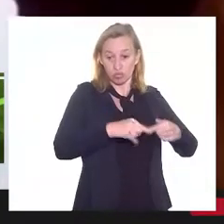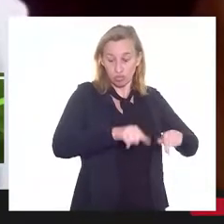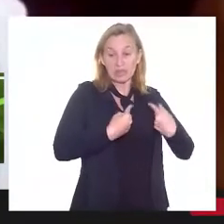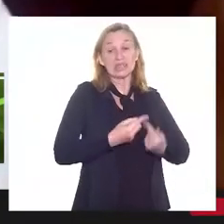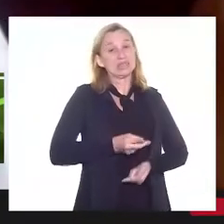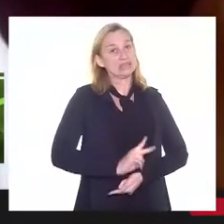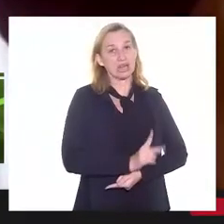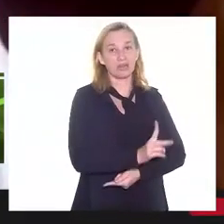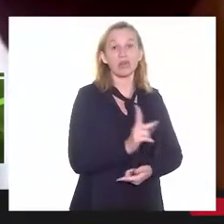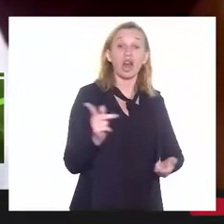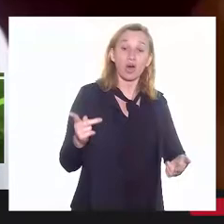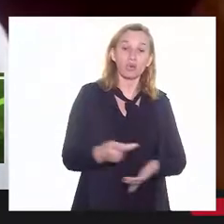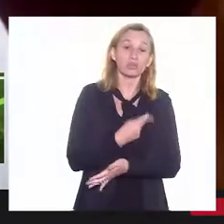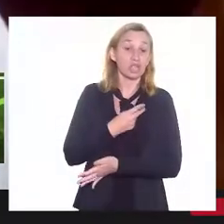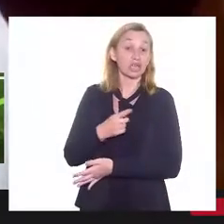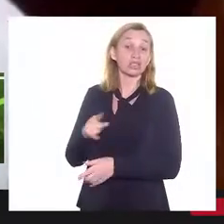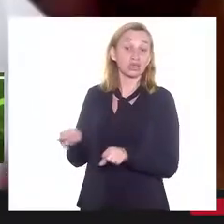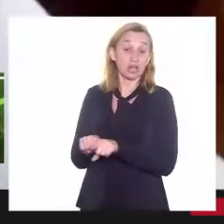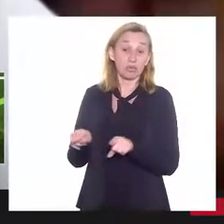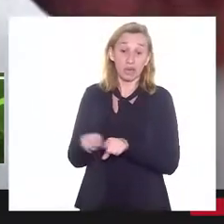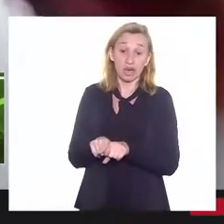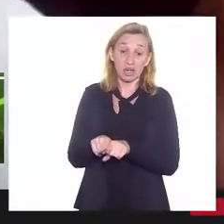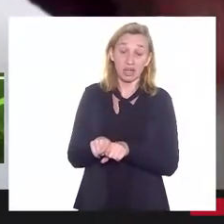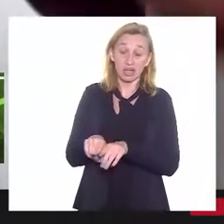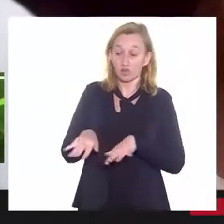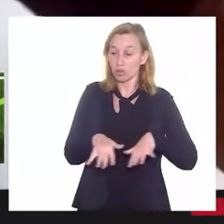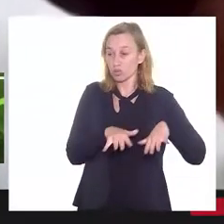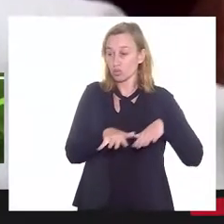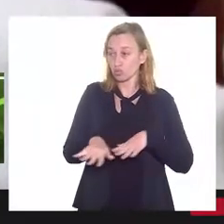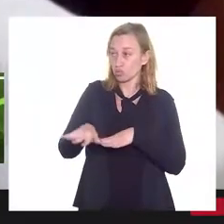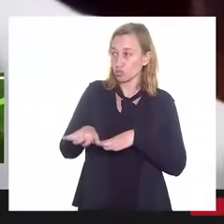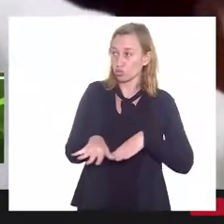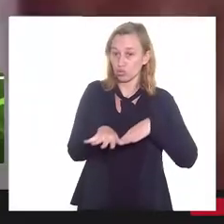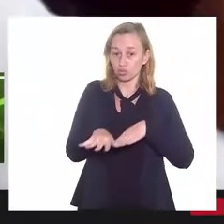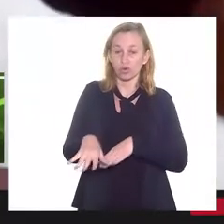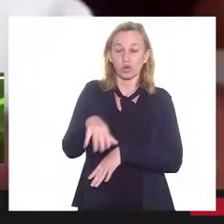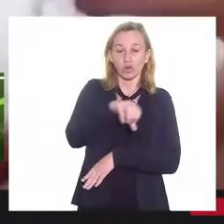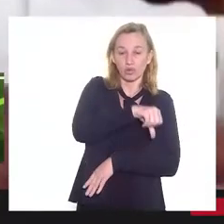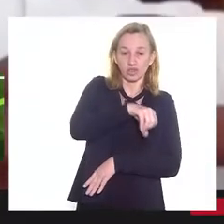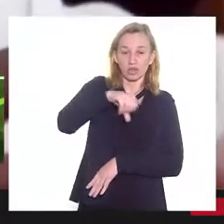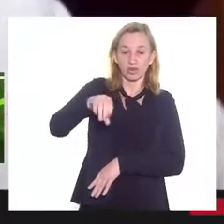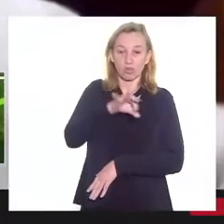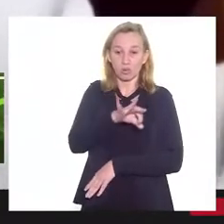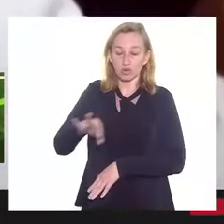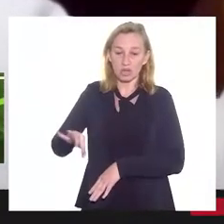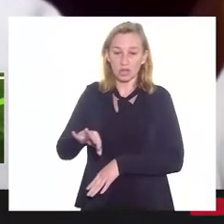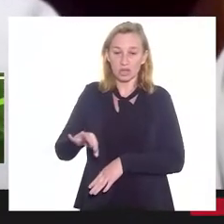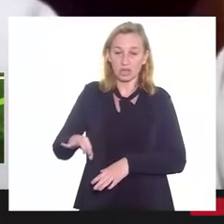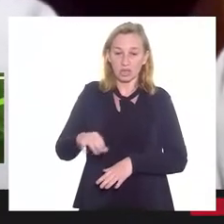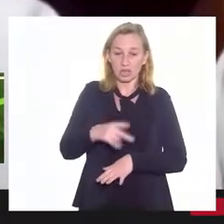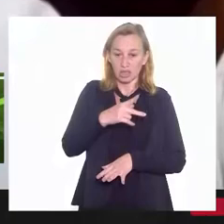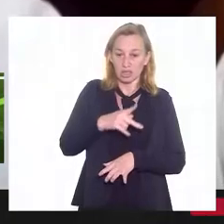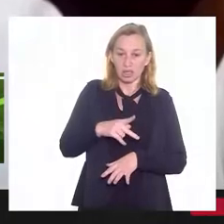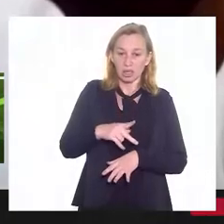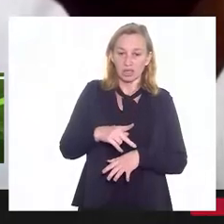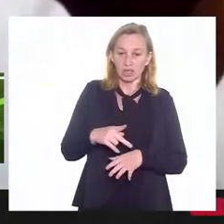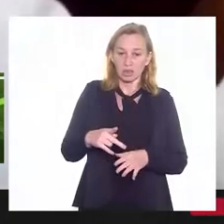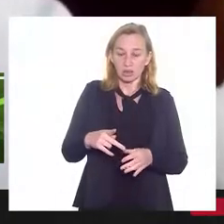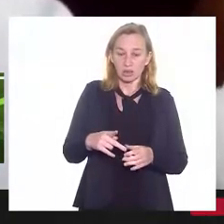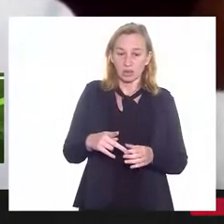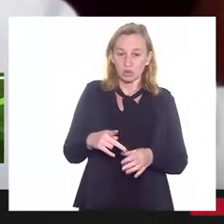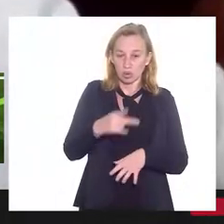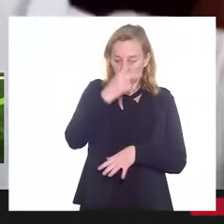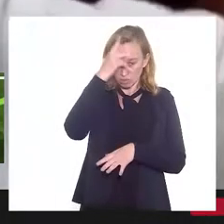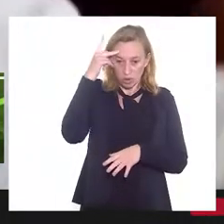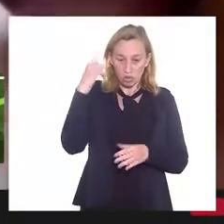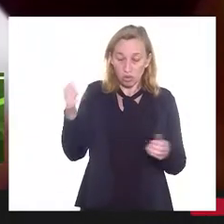acho que acontece na caminhada 99 porcento dos membros que caminham nada na caminhada